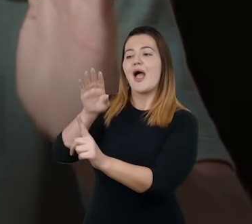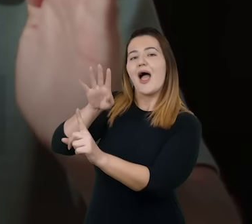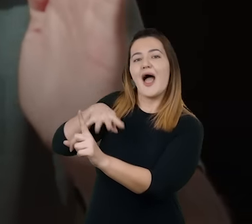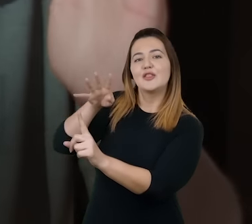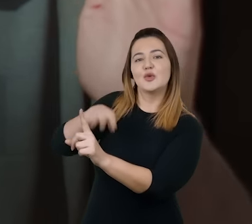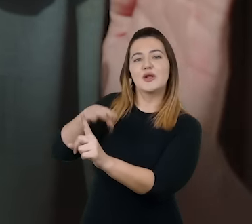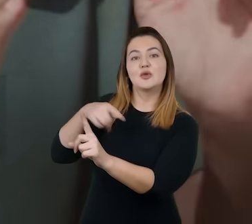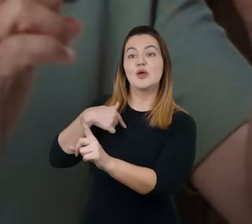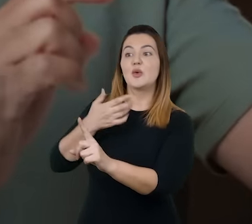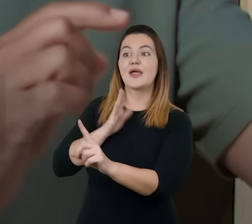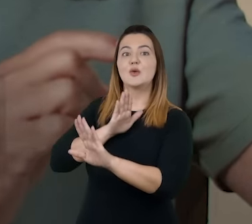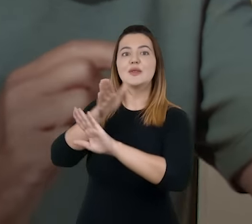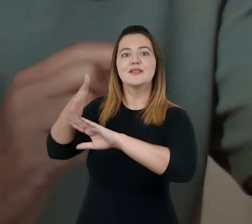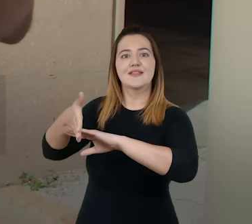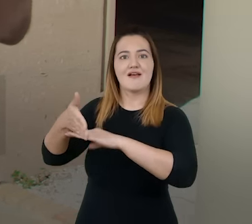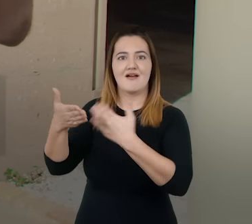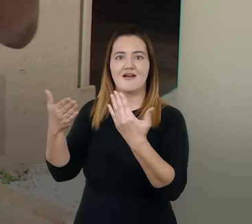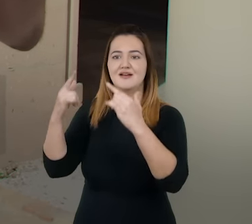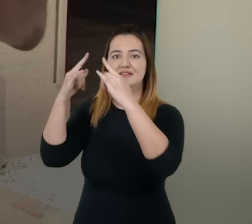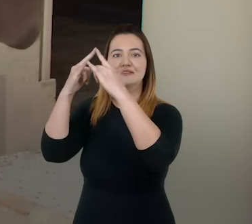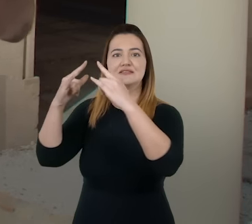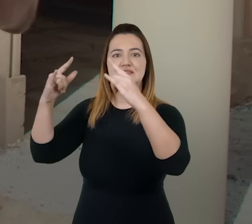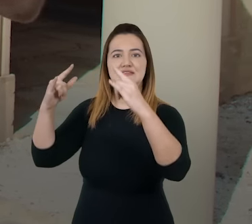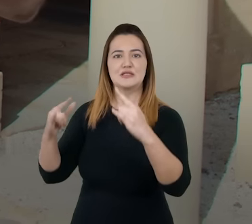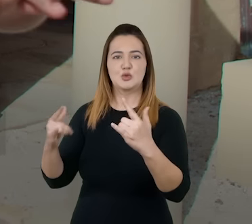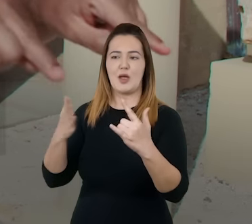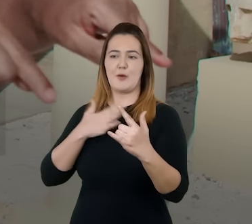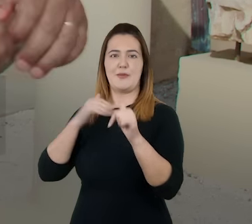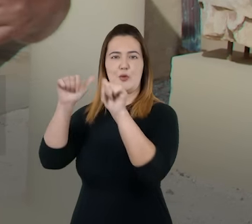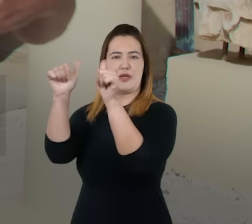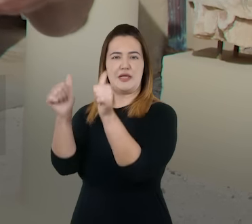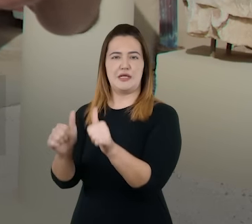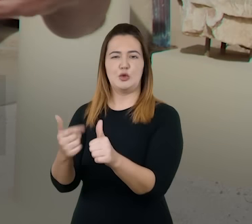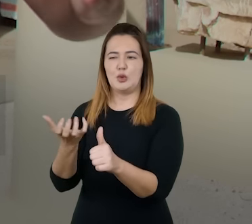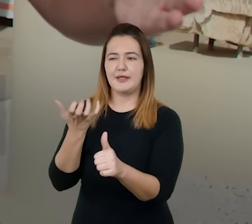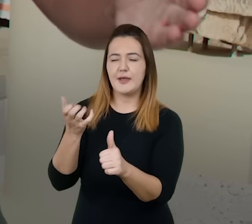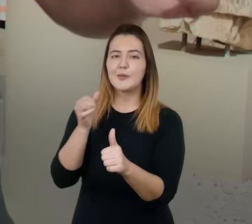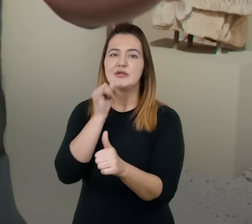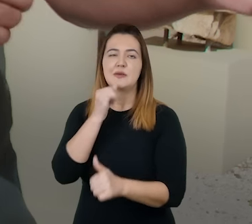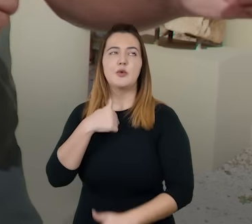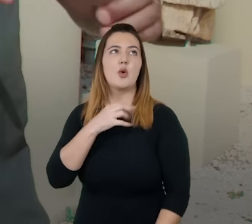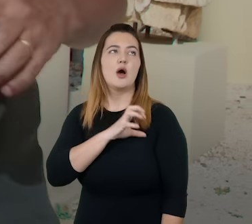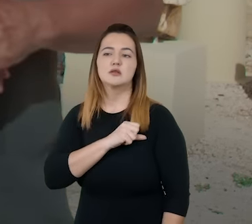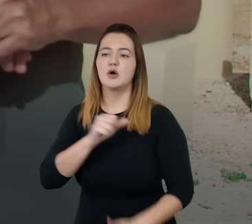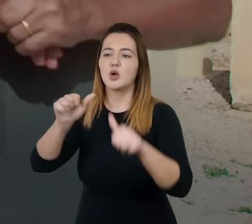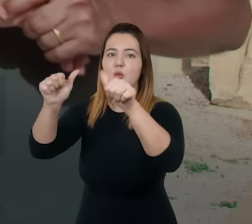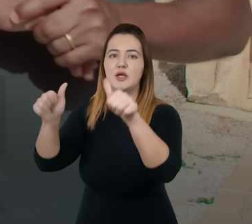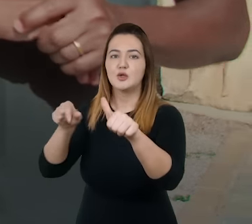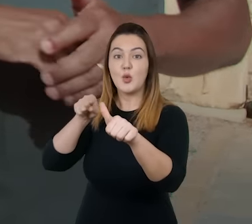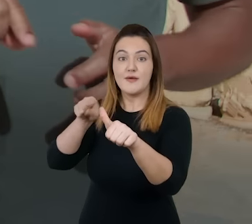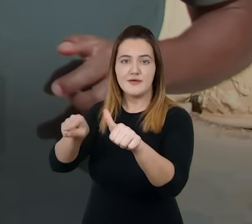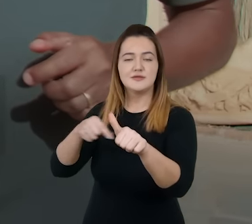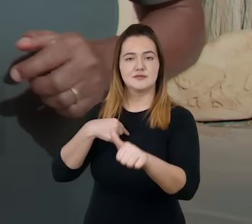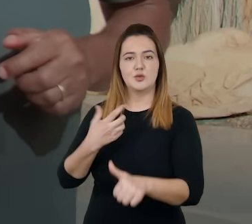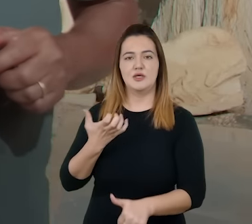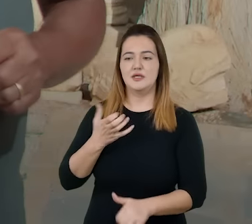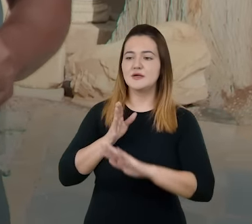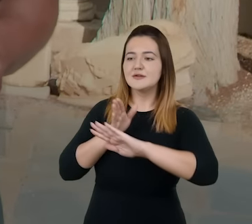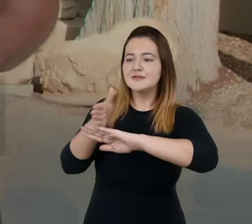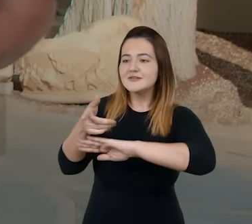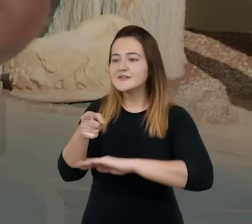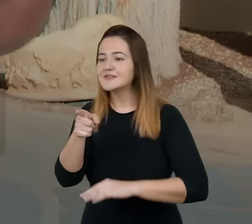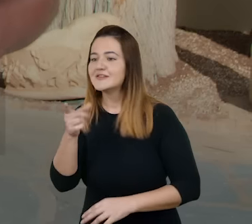do santuário de Deus, ou do santuário do seu Deus, porque havia outros deuses na cultura politeísta. Aí você